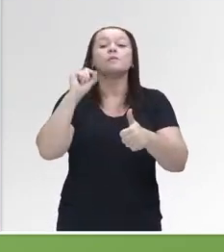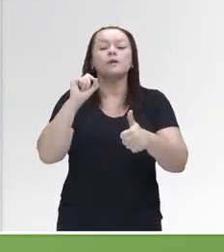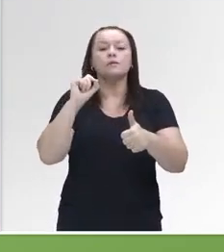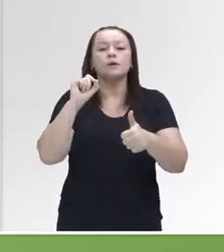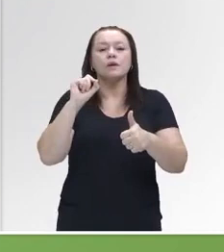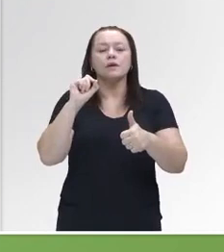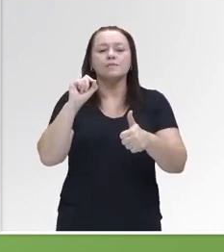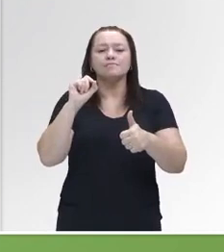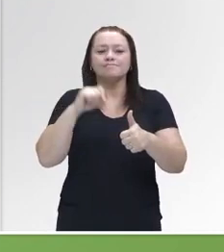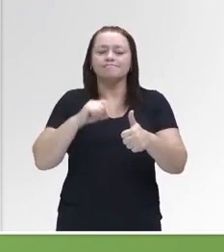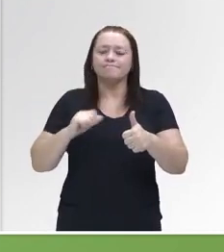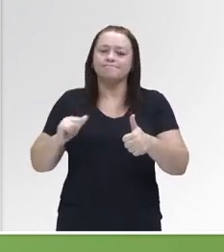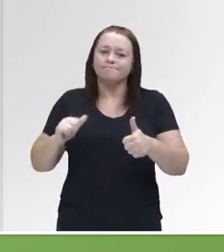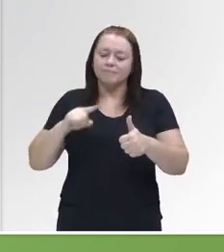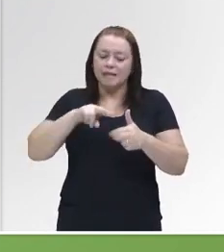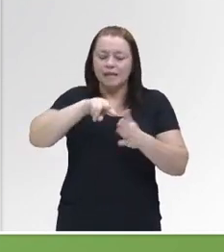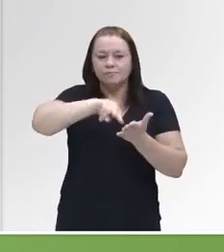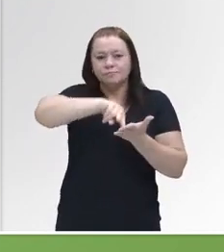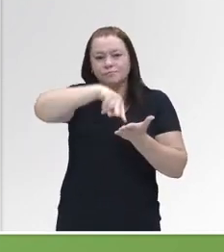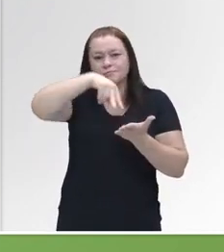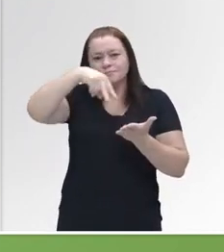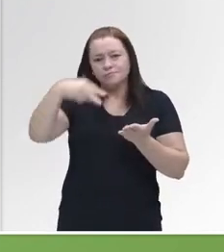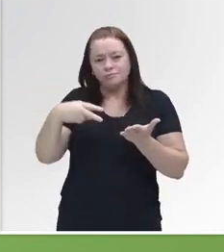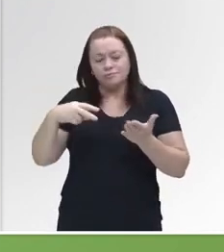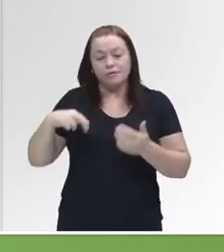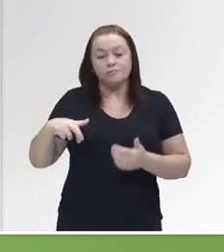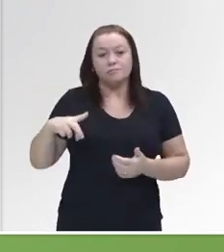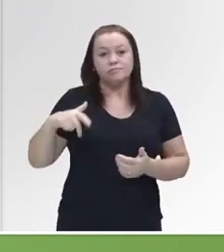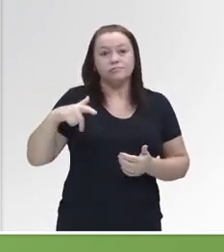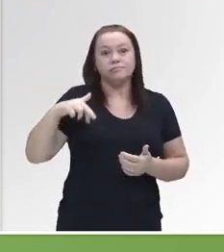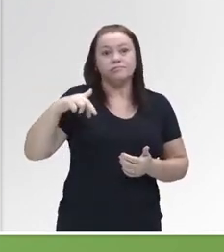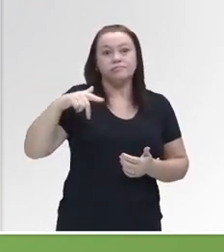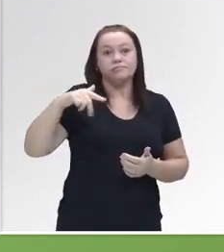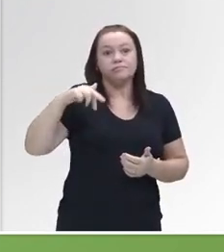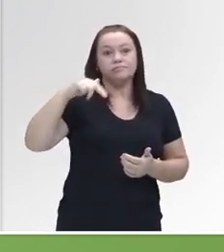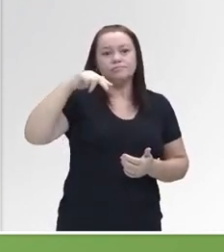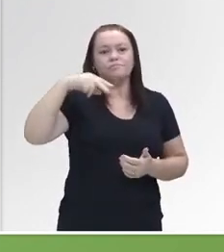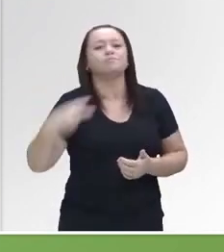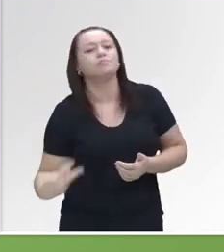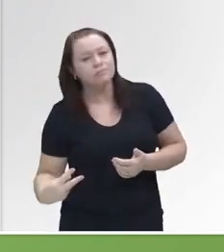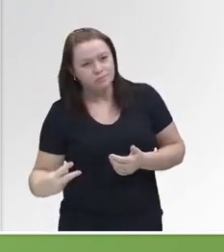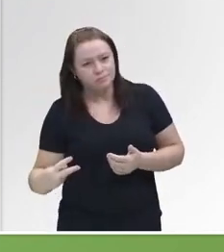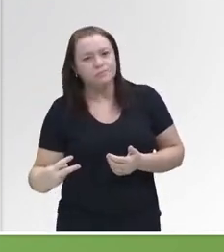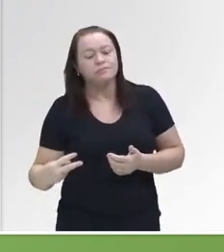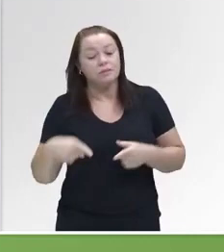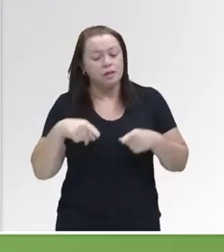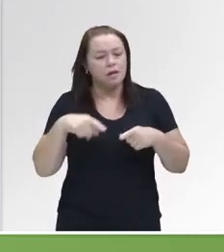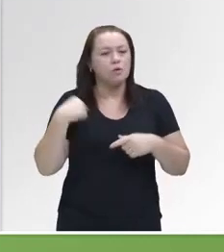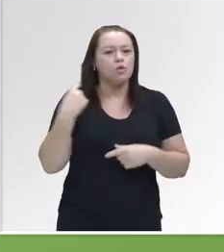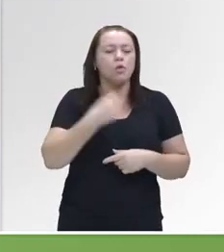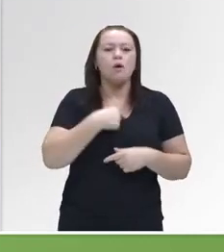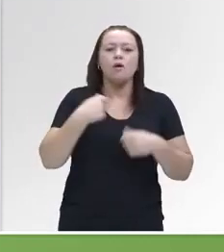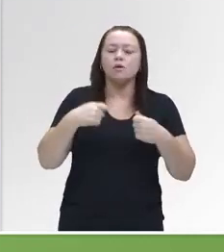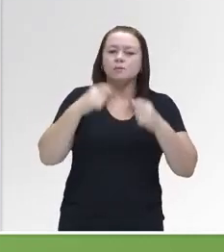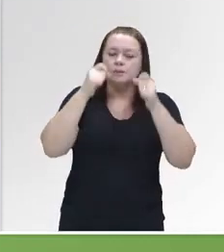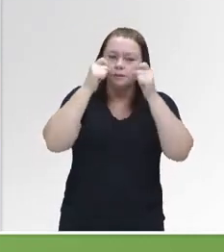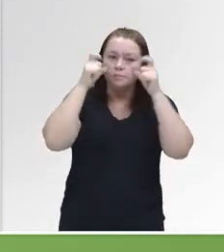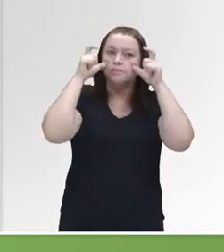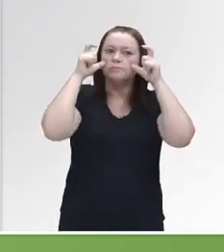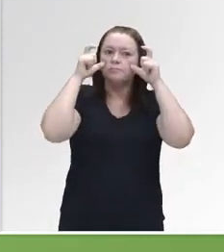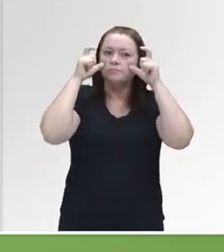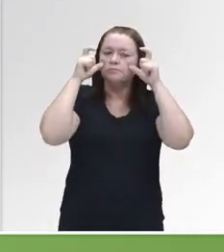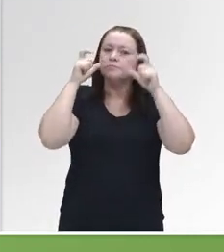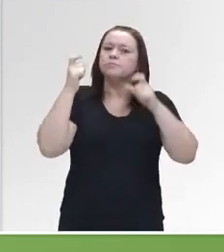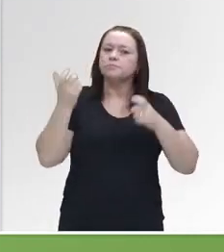acidentes provocados por quedas em escada, né? Então, é uma situação que a gente precisa ficar muito atento.